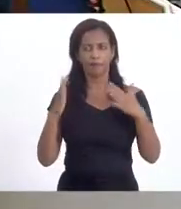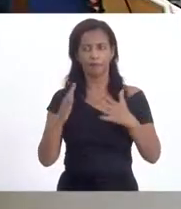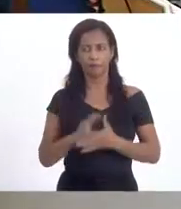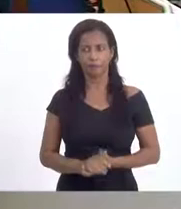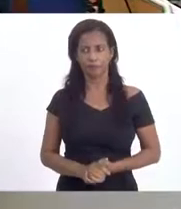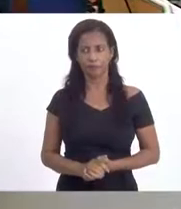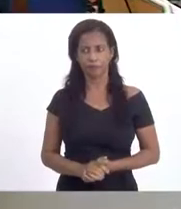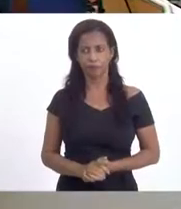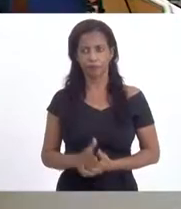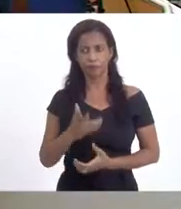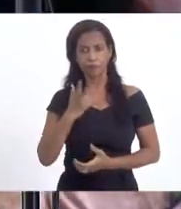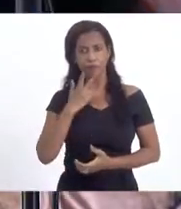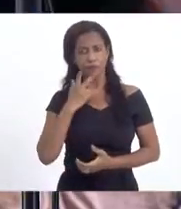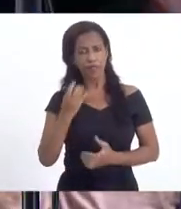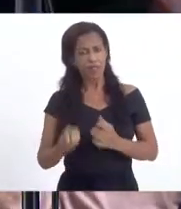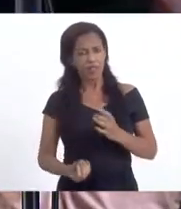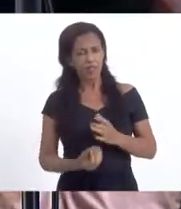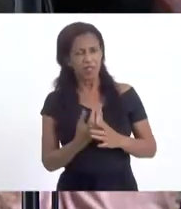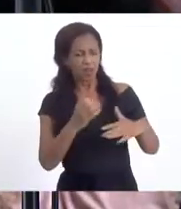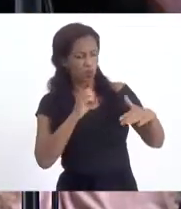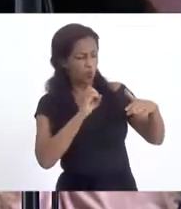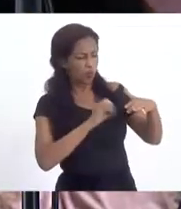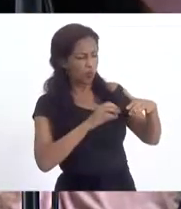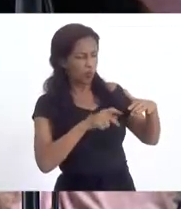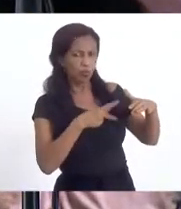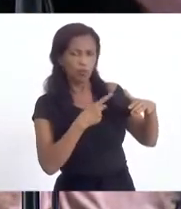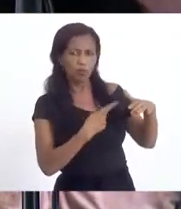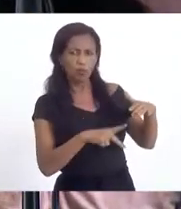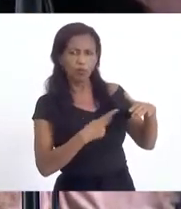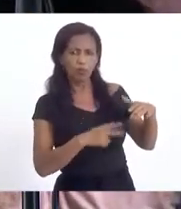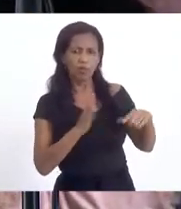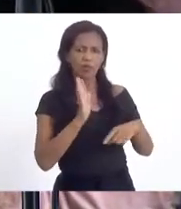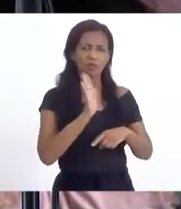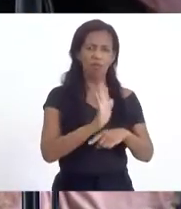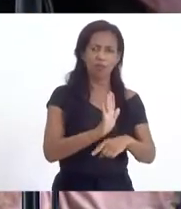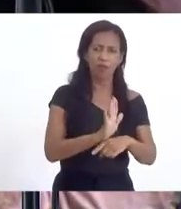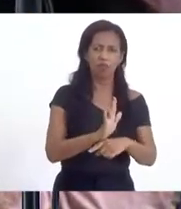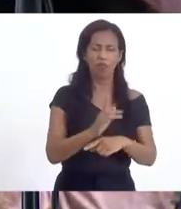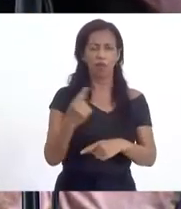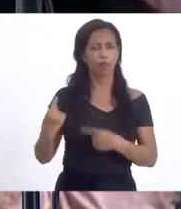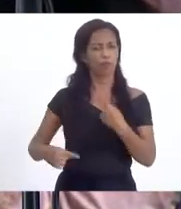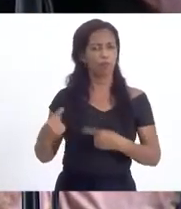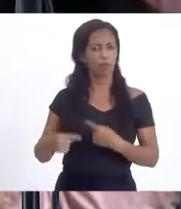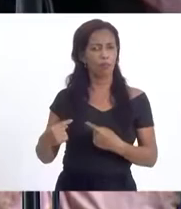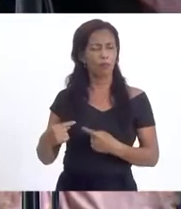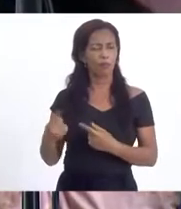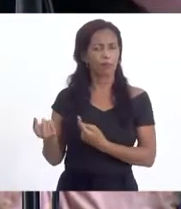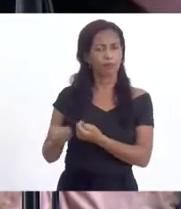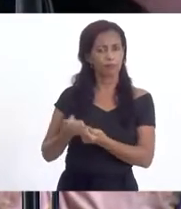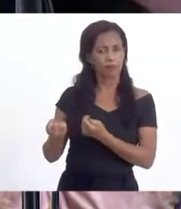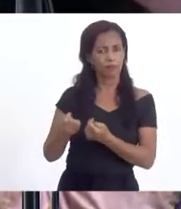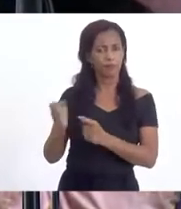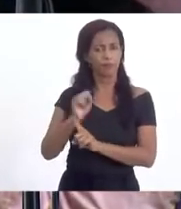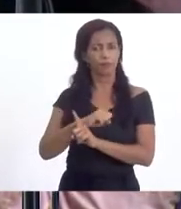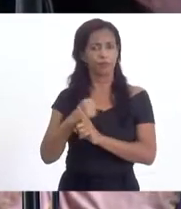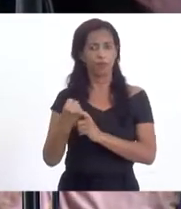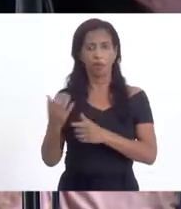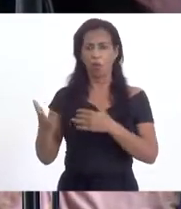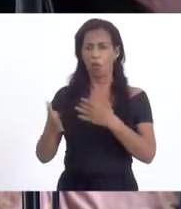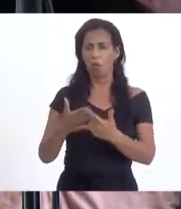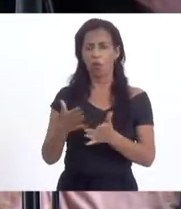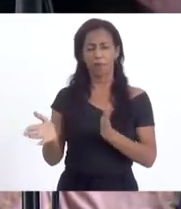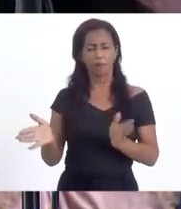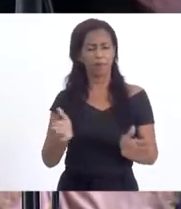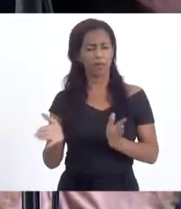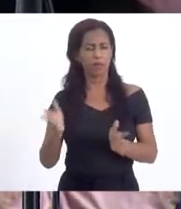Dizer que criar um fundo que vai financiar políticas econômicas e sociais é importante em qualquer período da